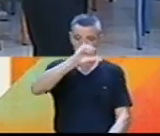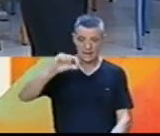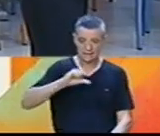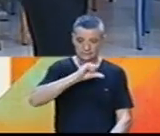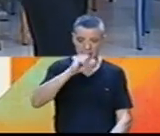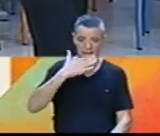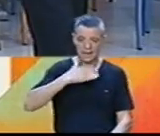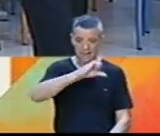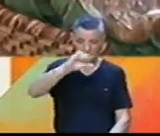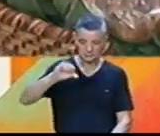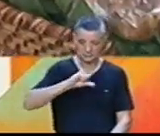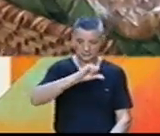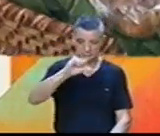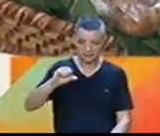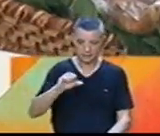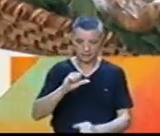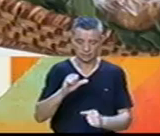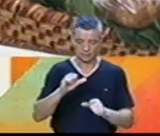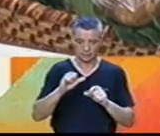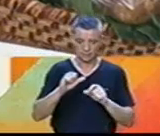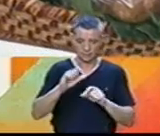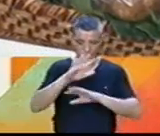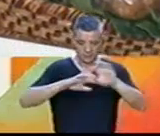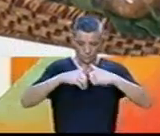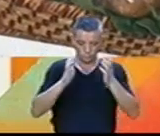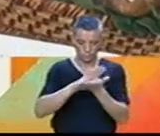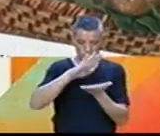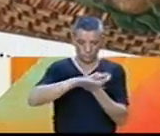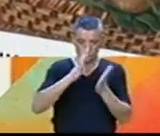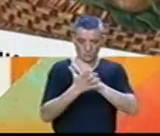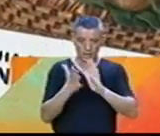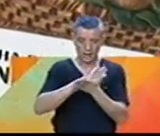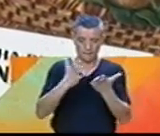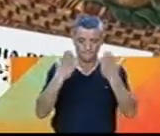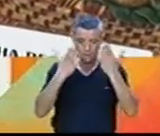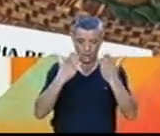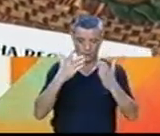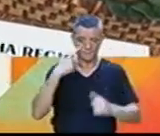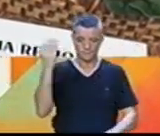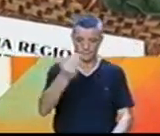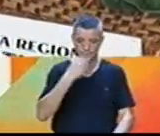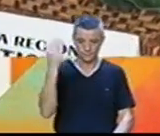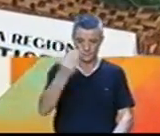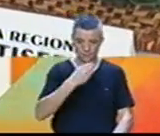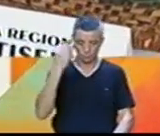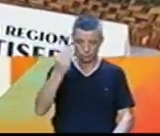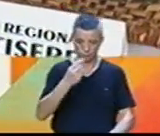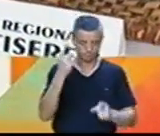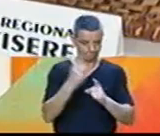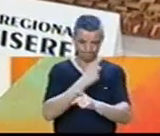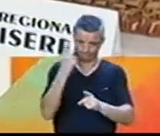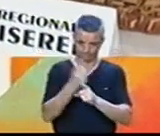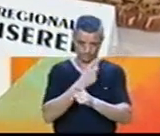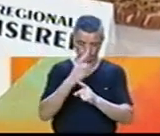no azeite, temos... nunca mais lhe perdoavam. Também temos um já produto... não era rileitos. Temos um conjunto de outros produtos, para